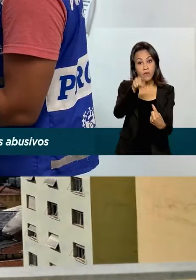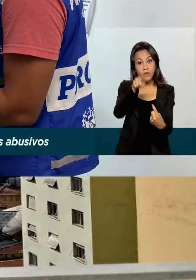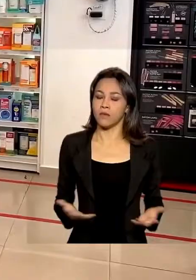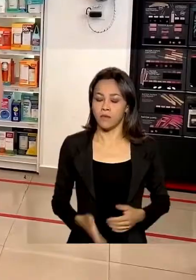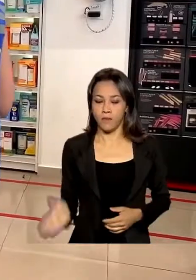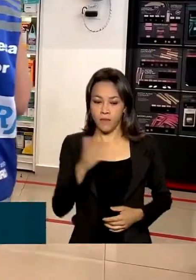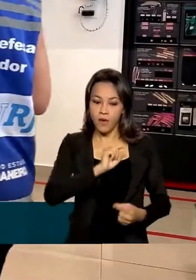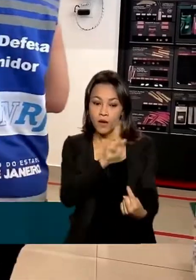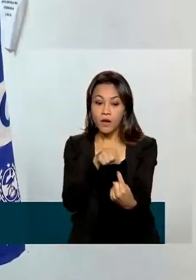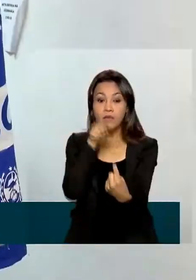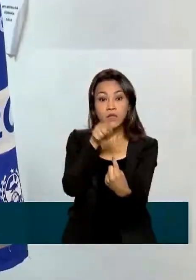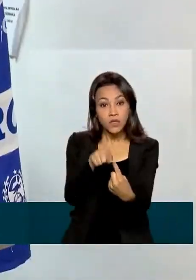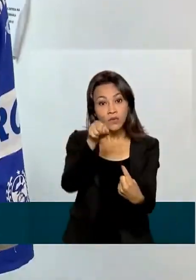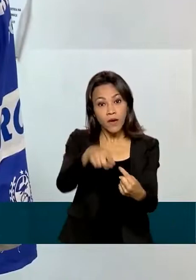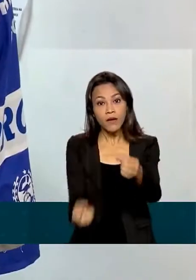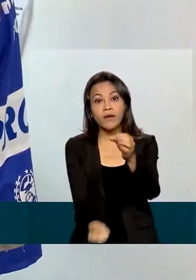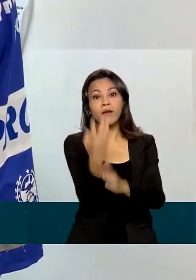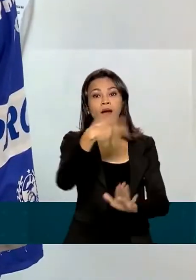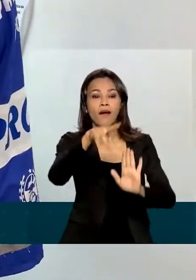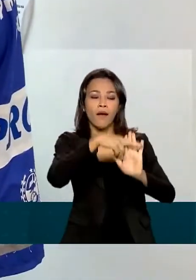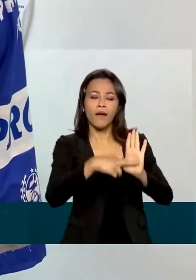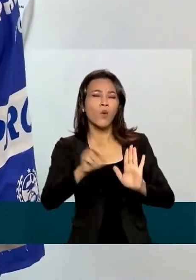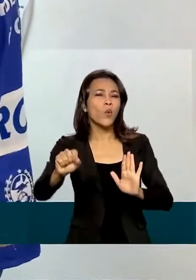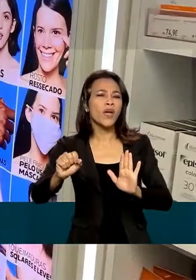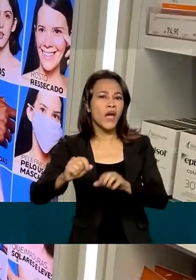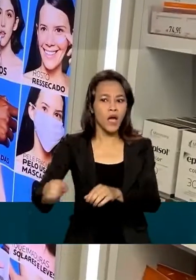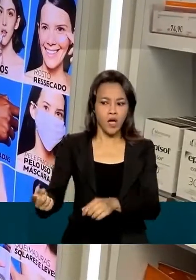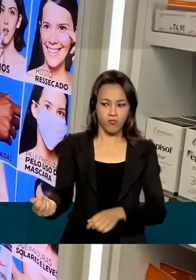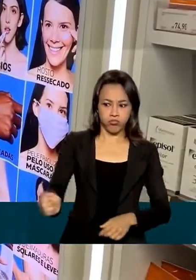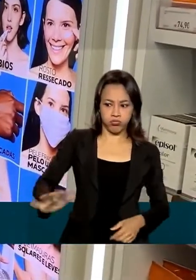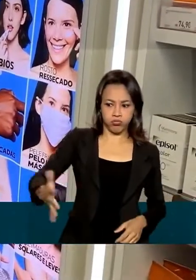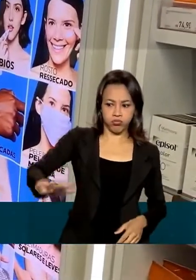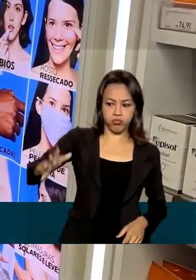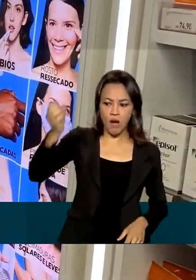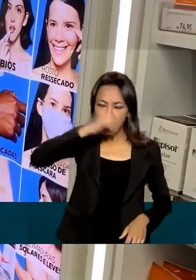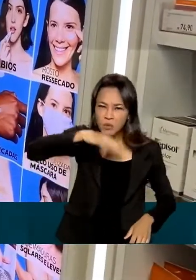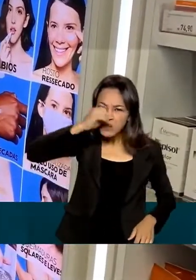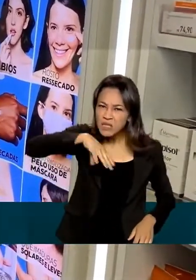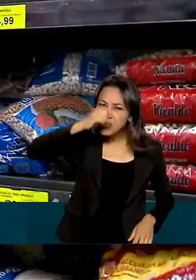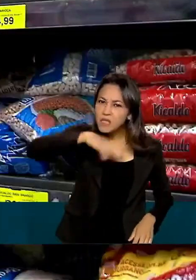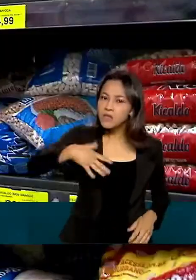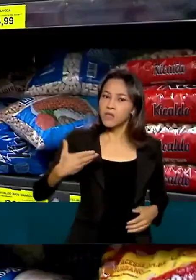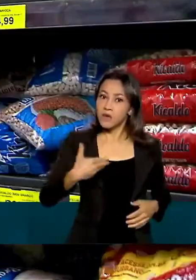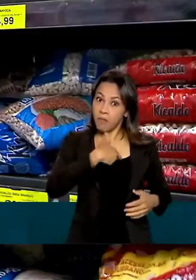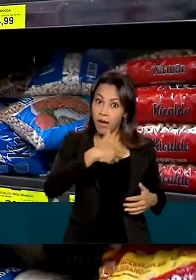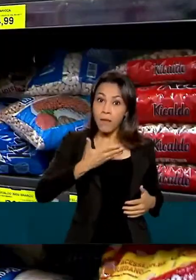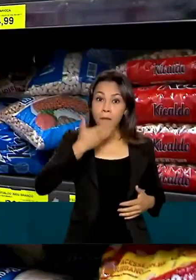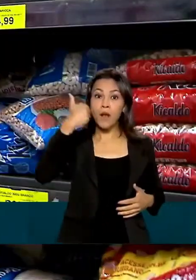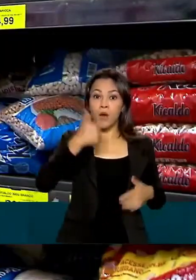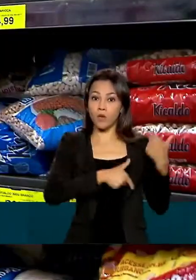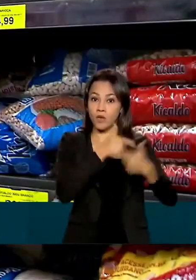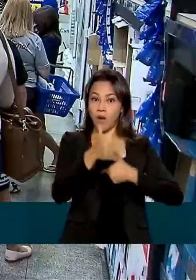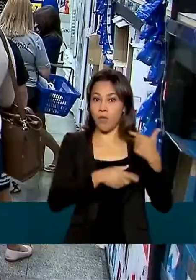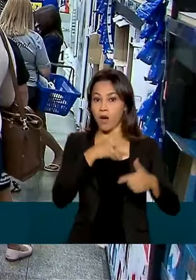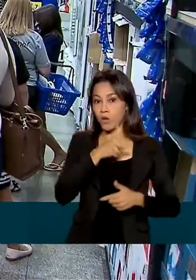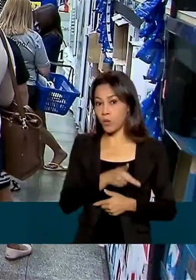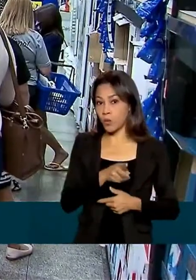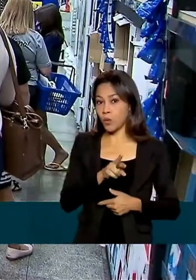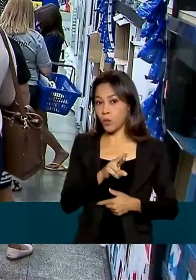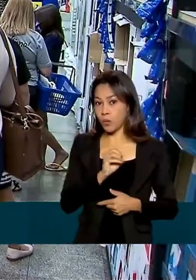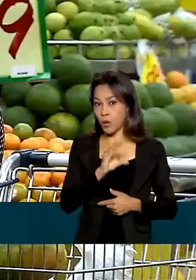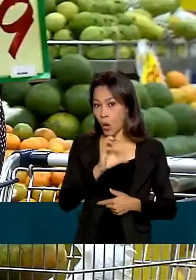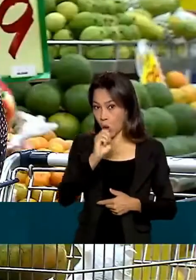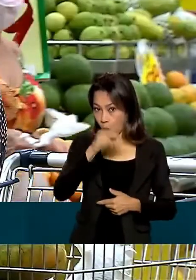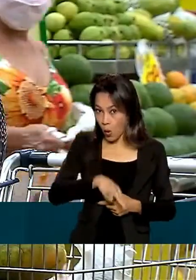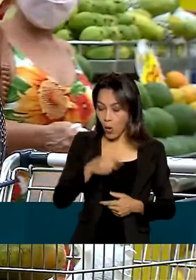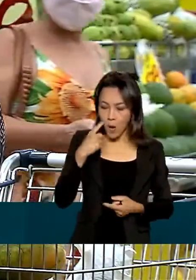Vamos observar. E por falar no direito do consumidor, um novo guia sobre preços abusivos foi lançado pela Secretaria Nacional